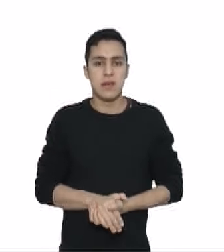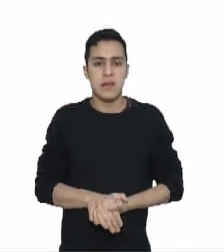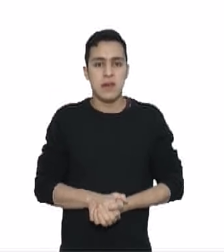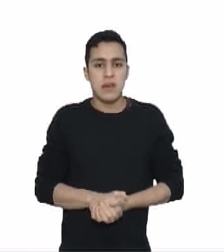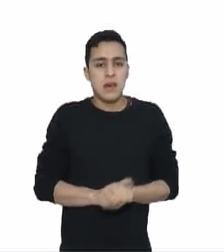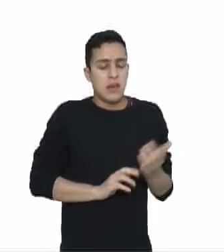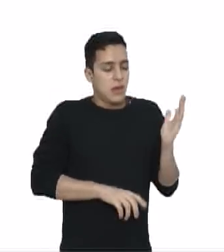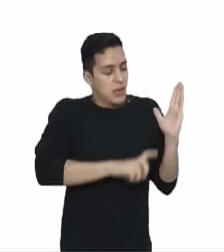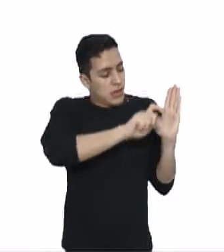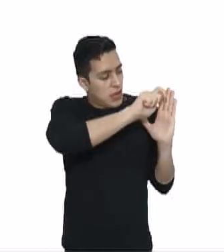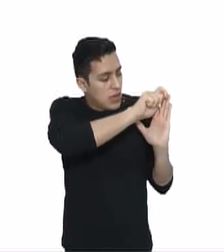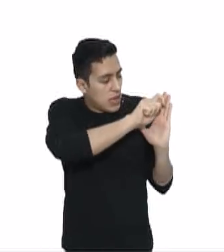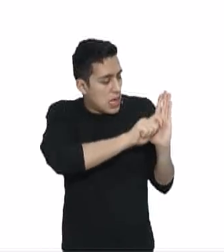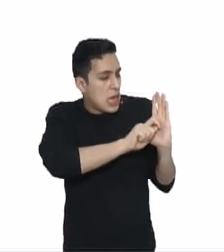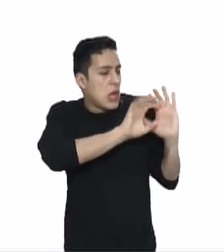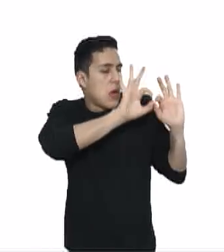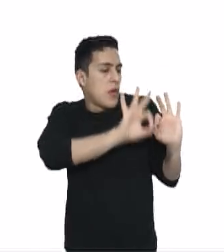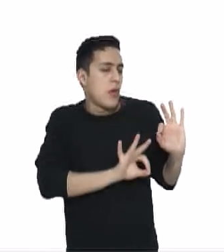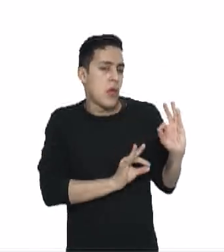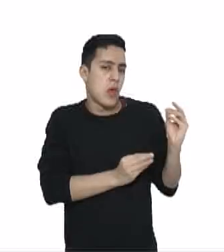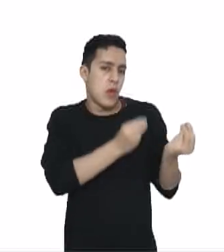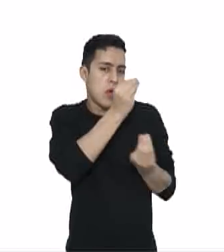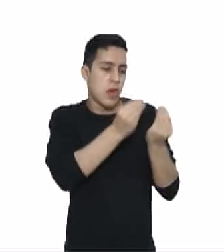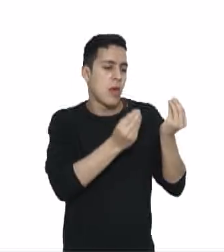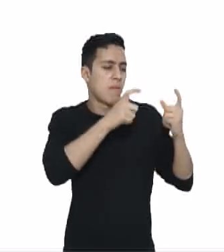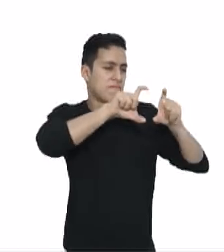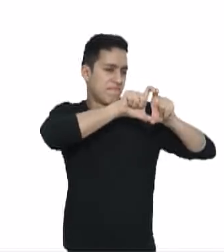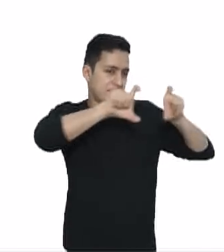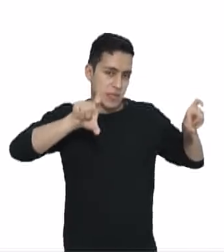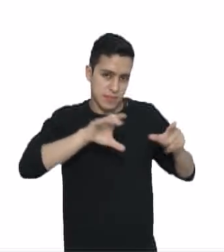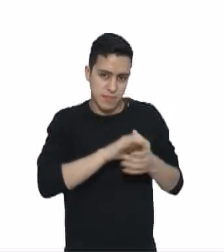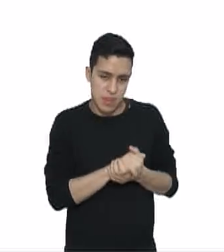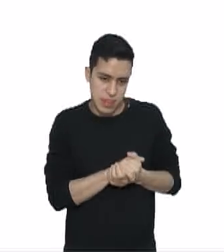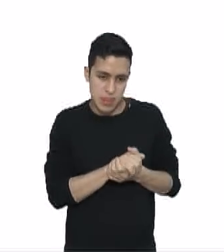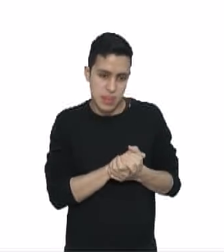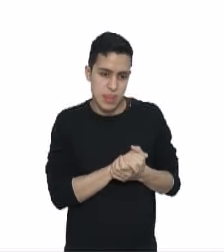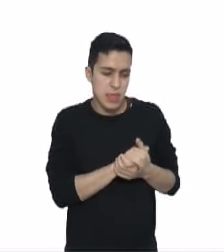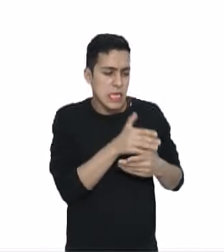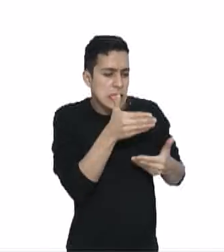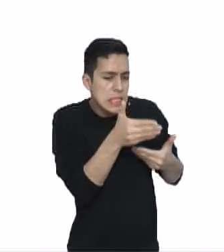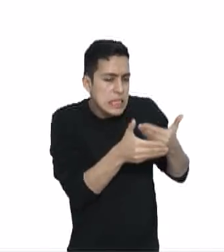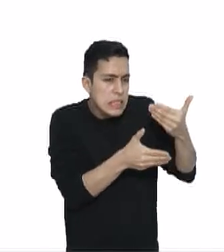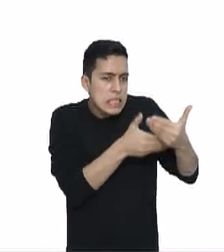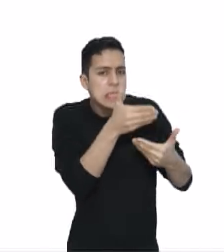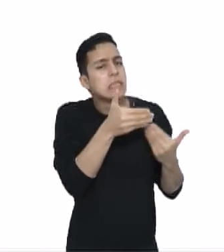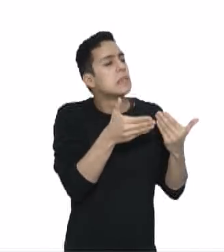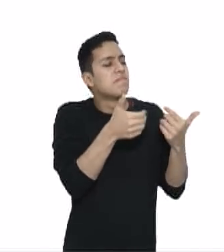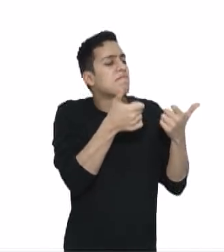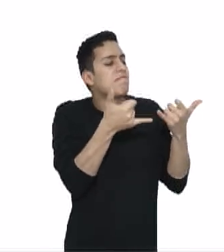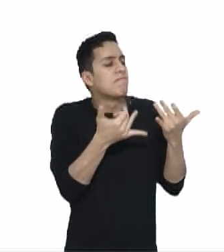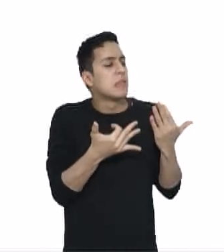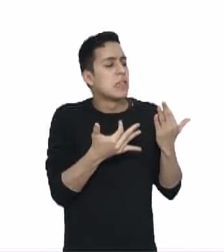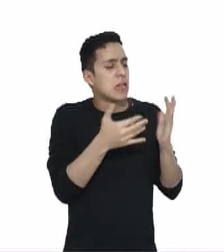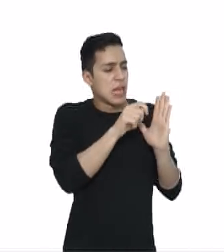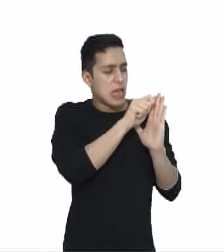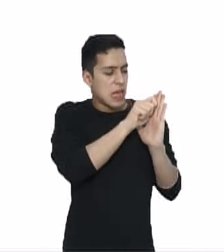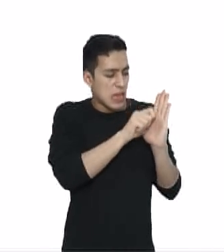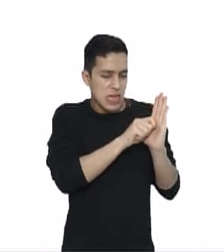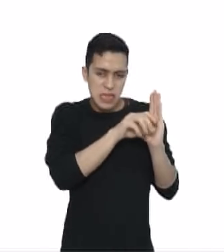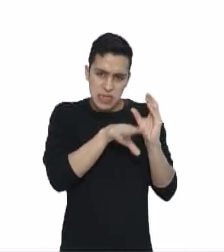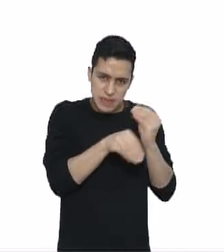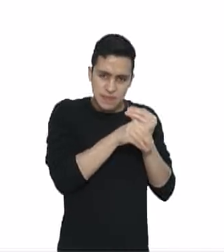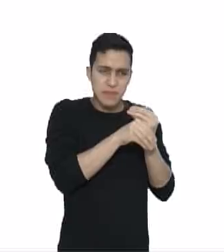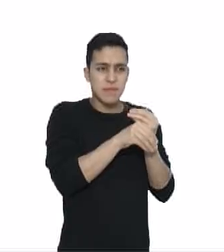O artigo organiza-se em parágrafo, desdobramento da norma do artigo, complementando-a